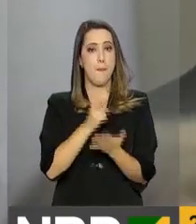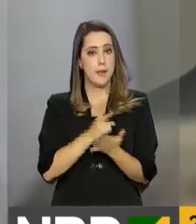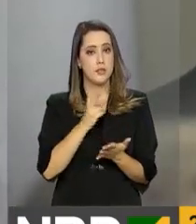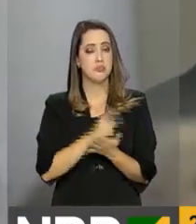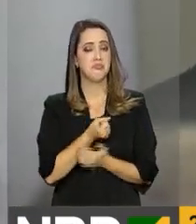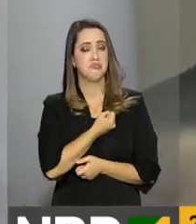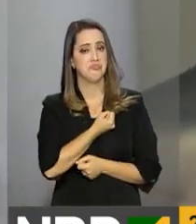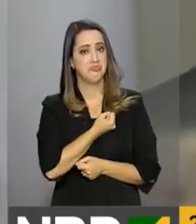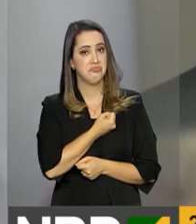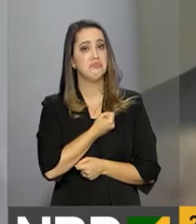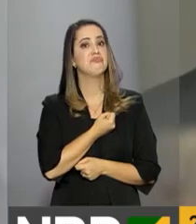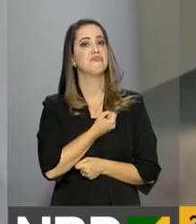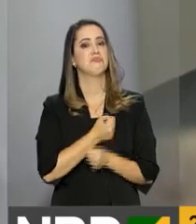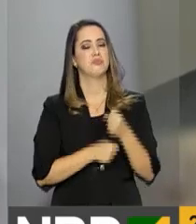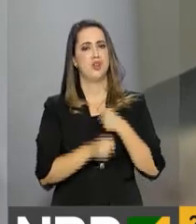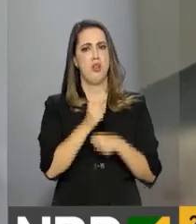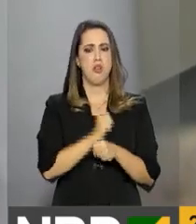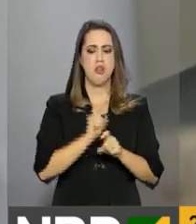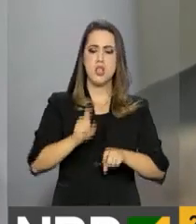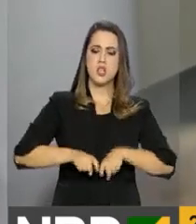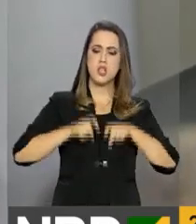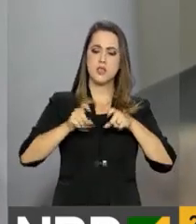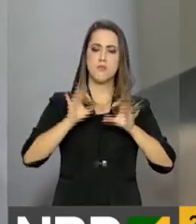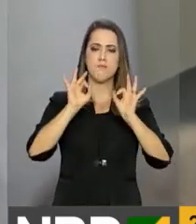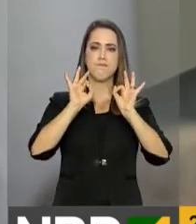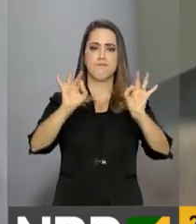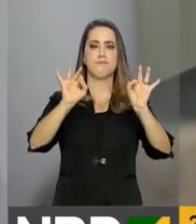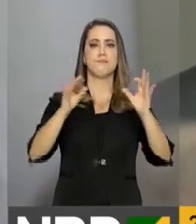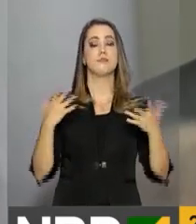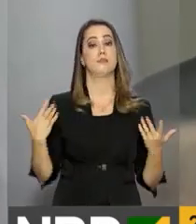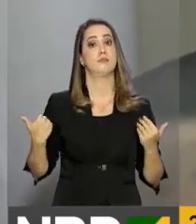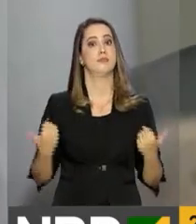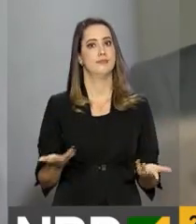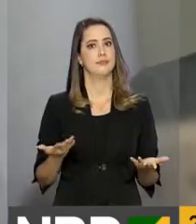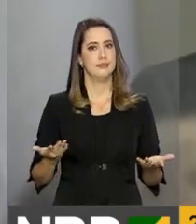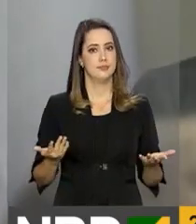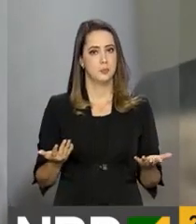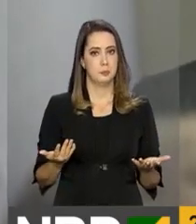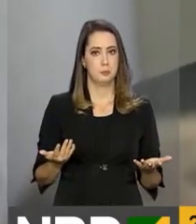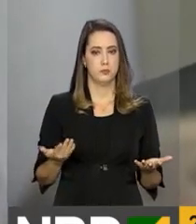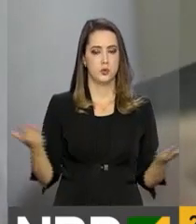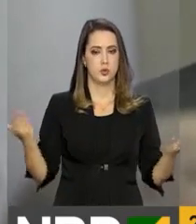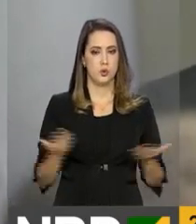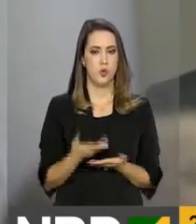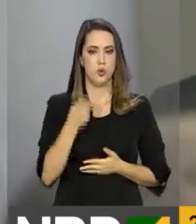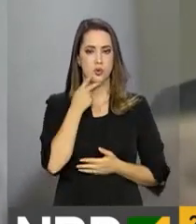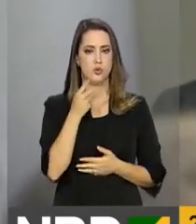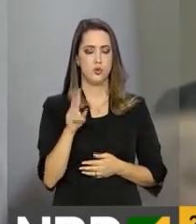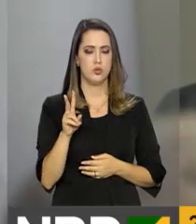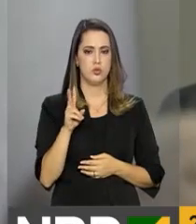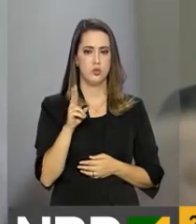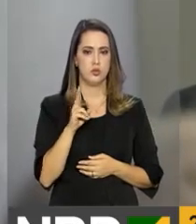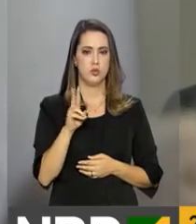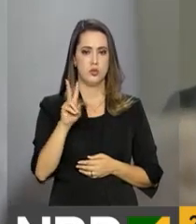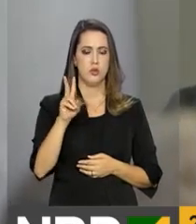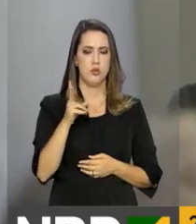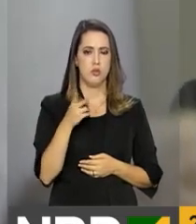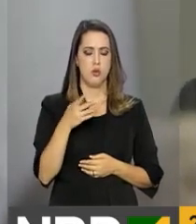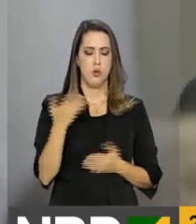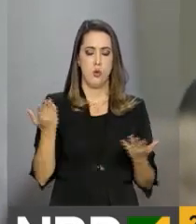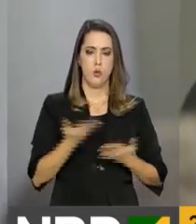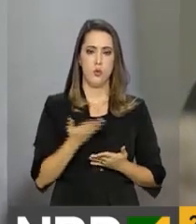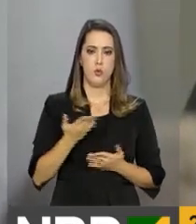do ano passado. Quer dizer, o agronegócio cresceu substancialmente, não é? E ainda hoje ele me assistia num telefonema que